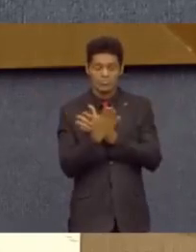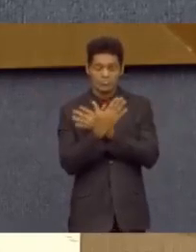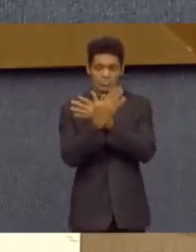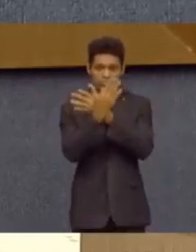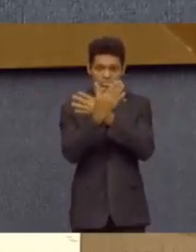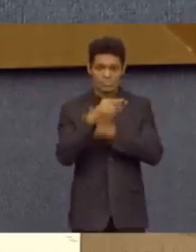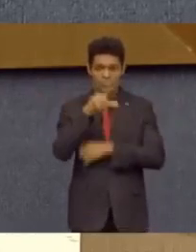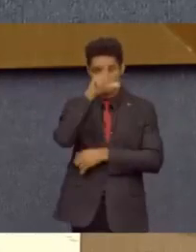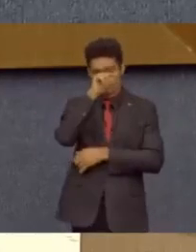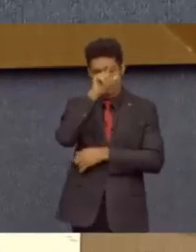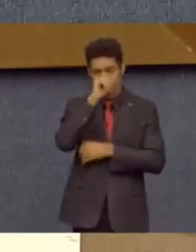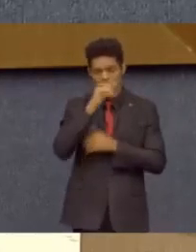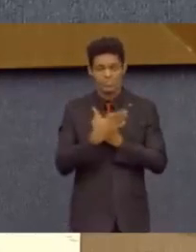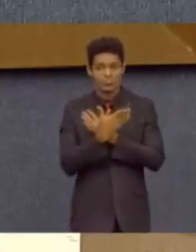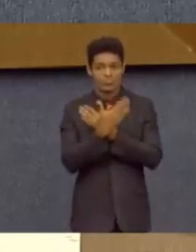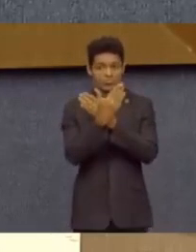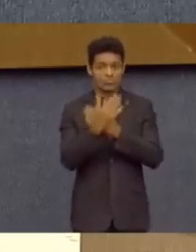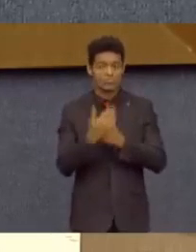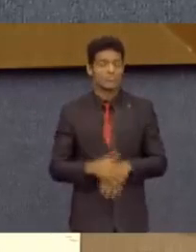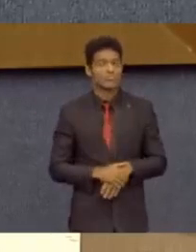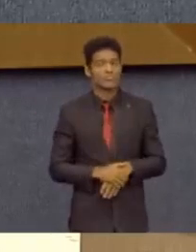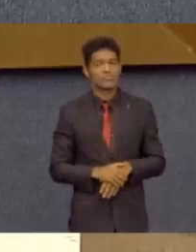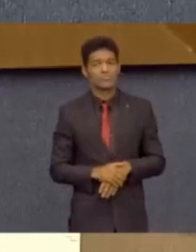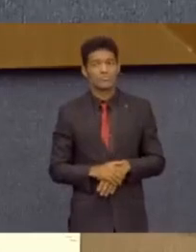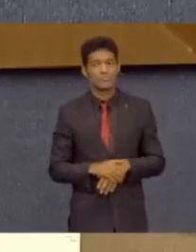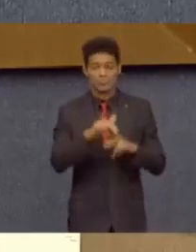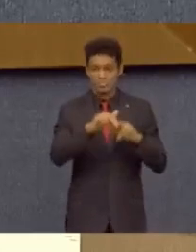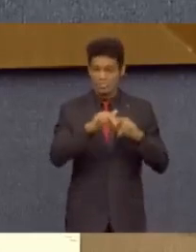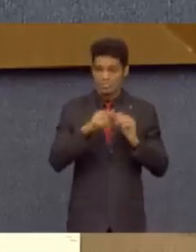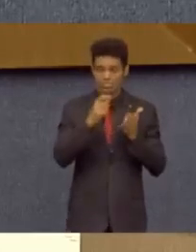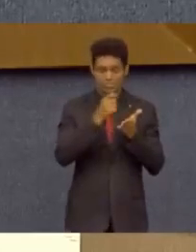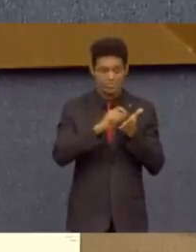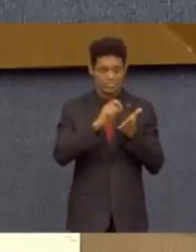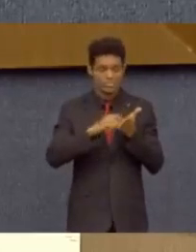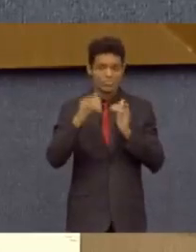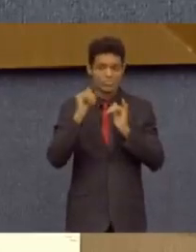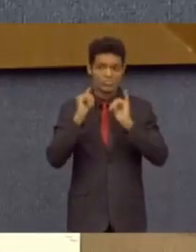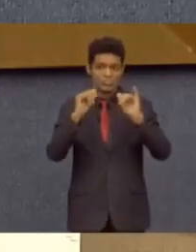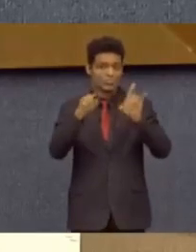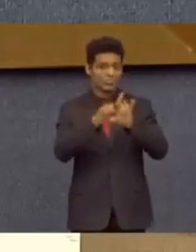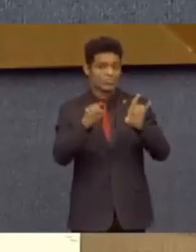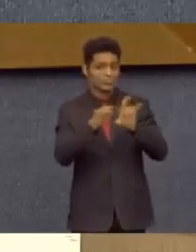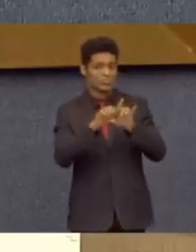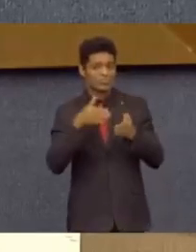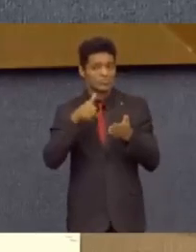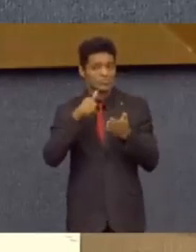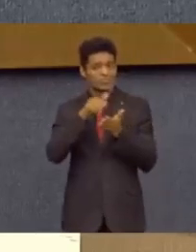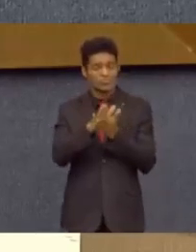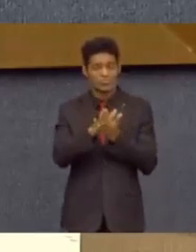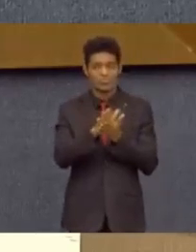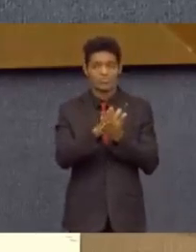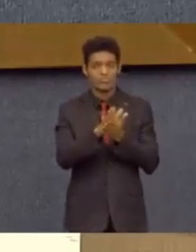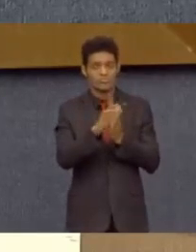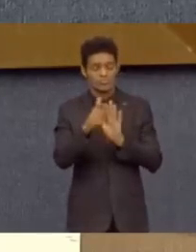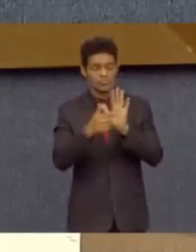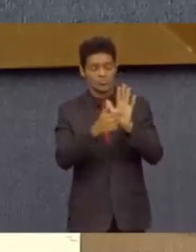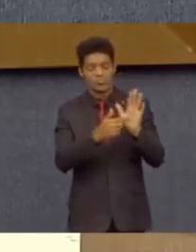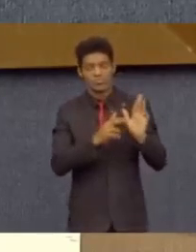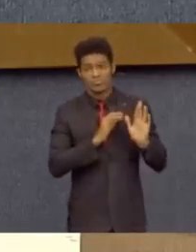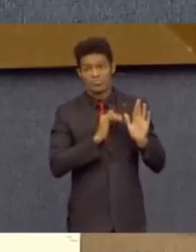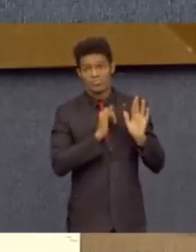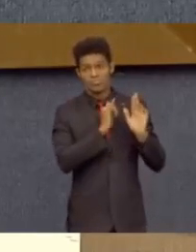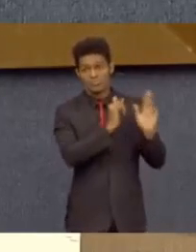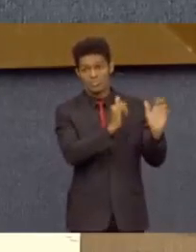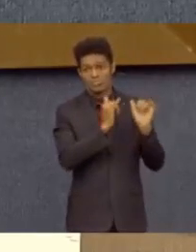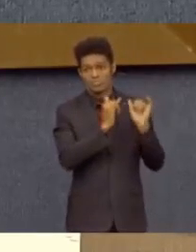pássaro sem voos. Por isso se escreve, por isso se diz, por isso se publica, por isso se declara